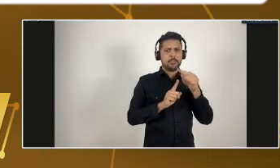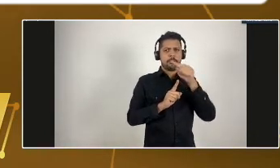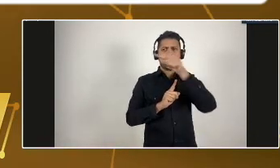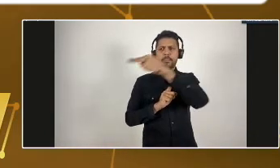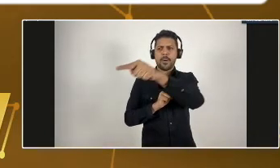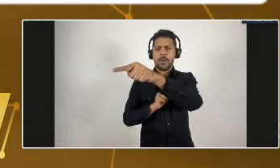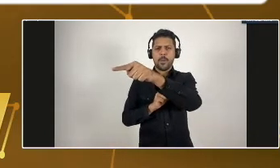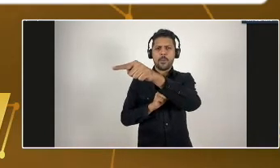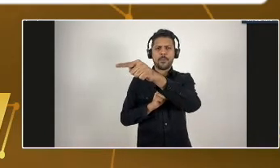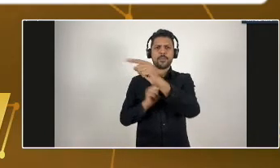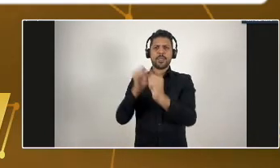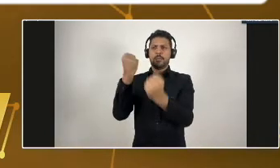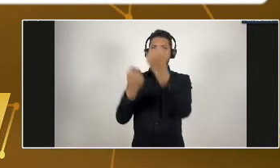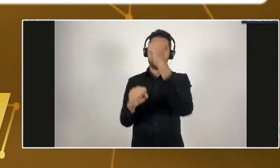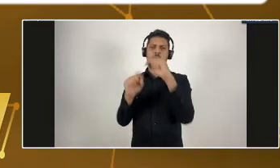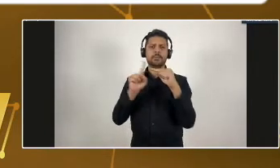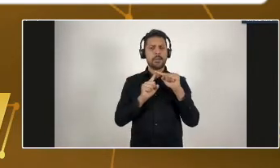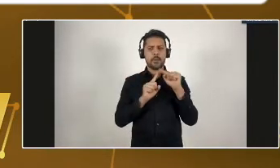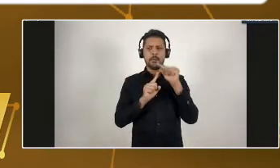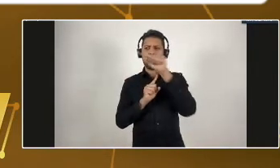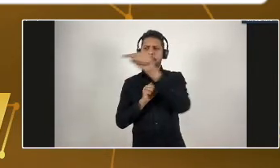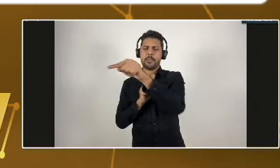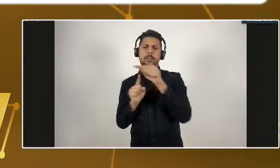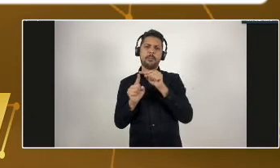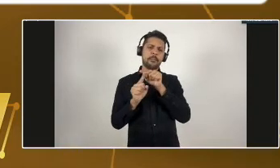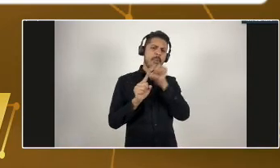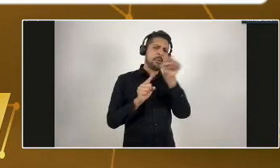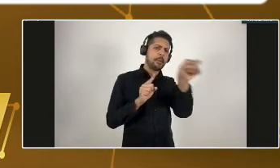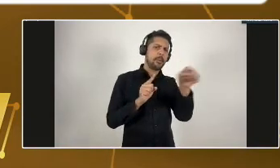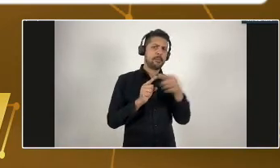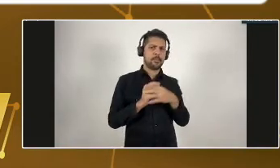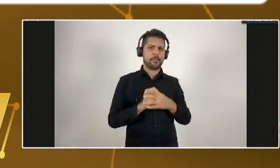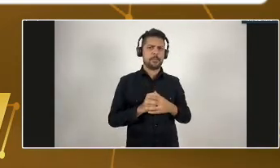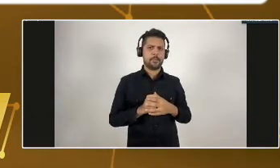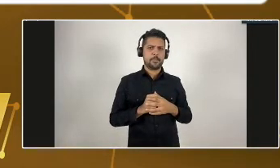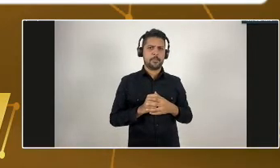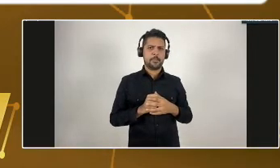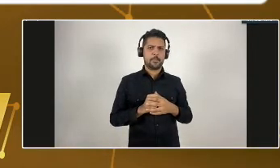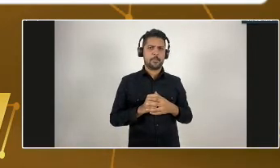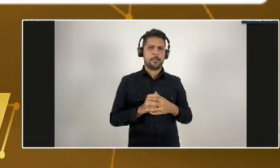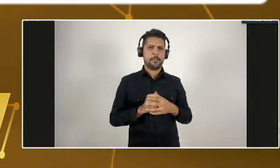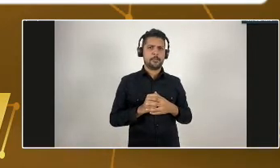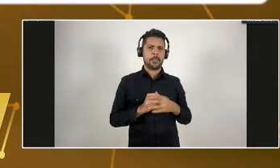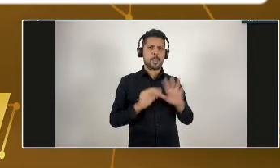Quando eu clico aqui para fazer